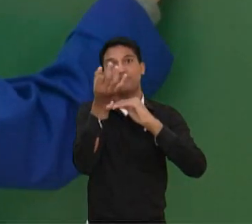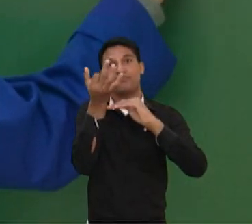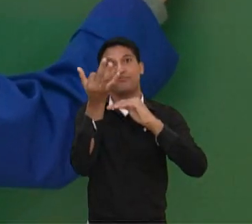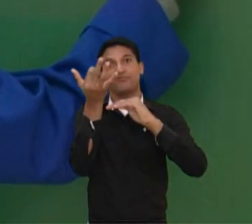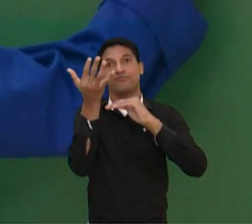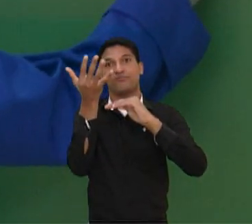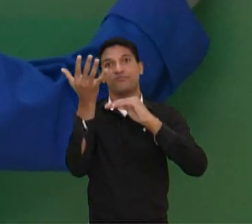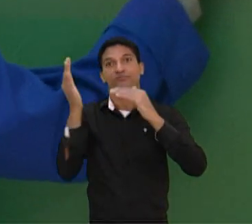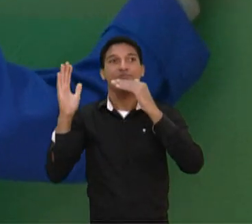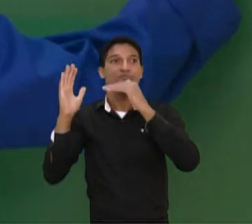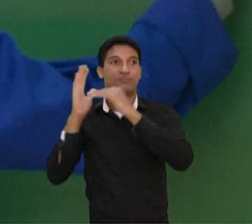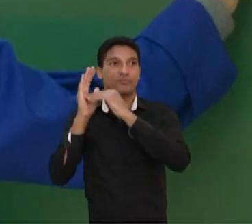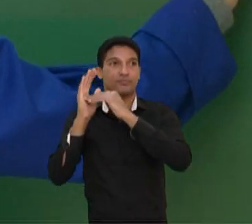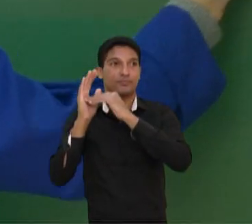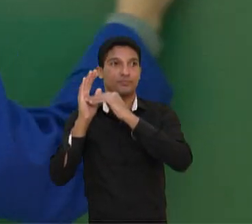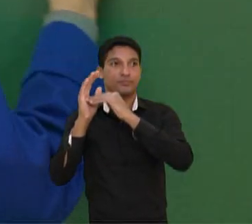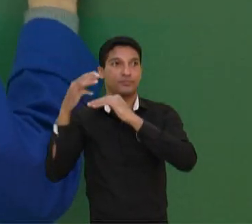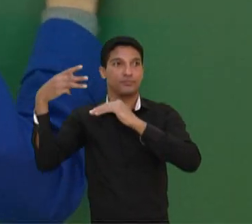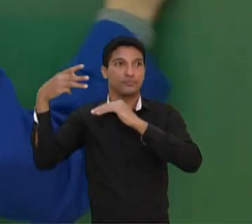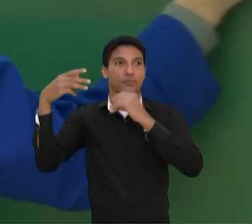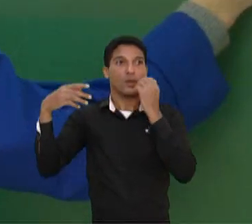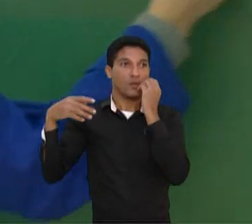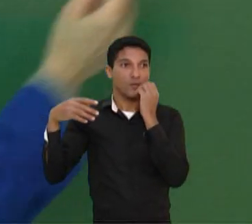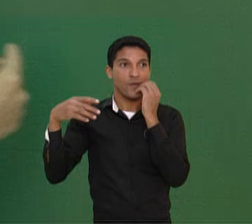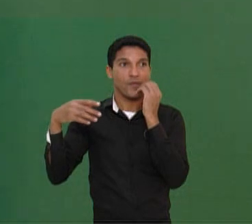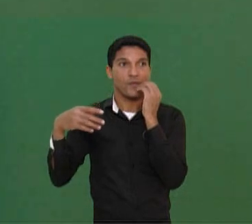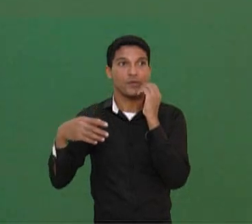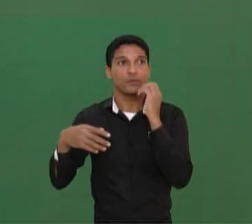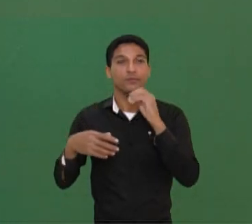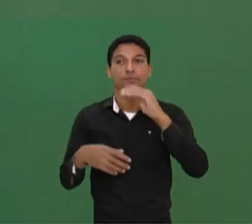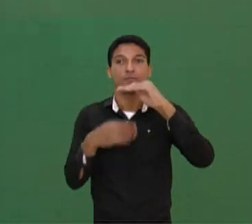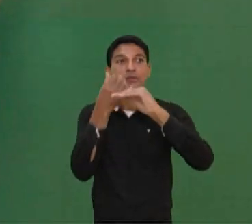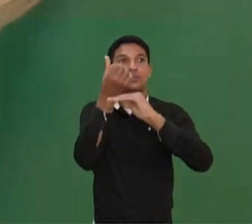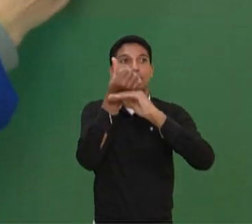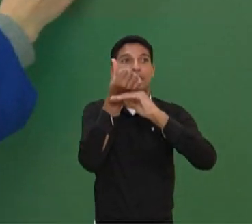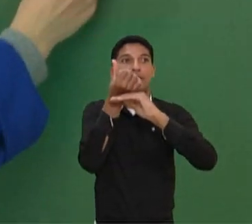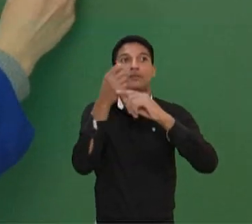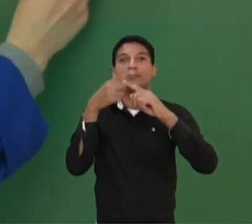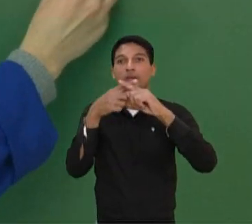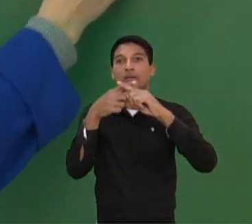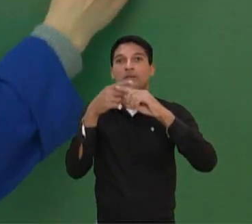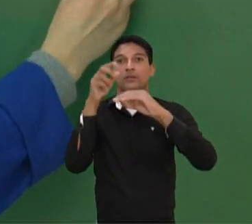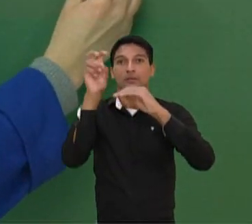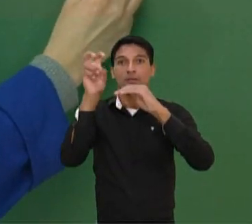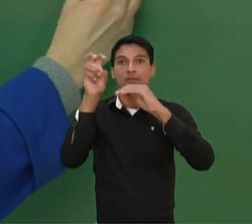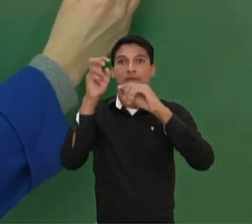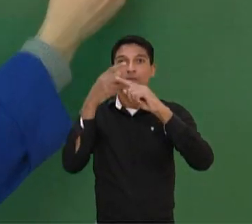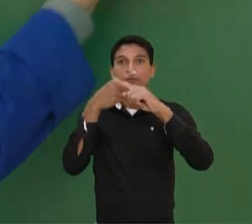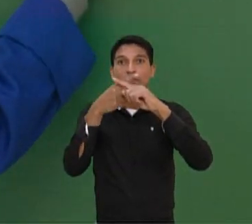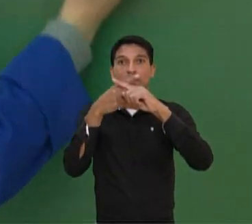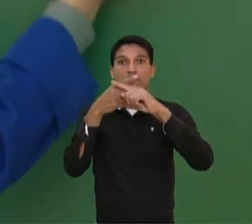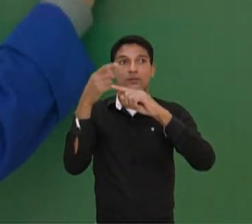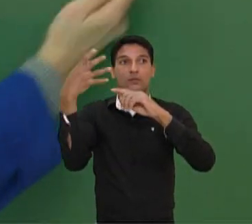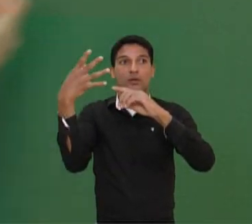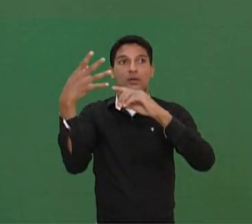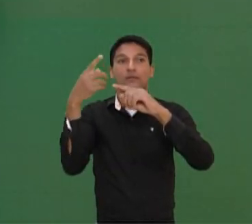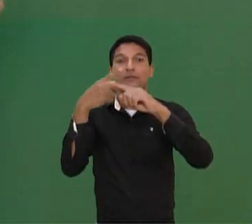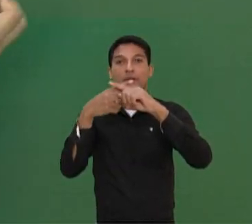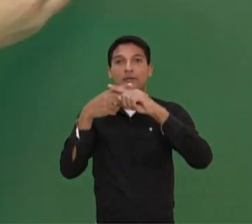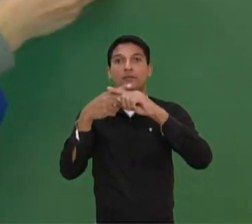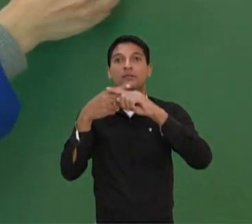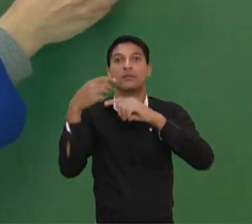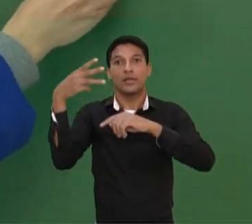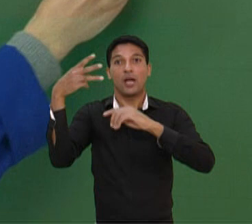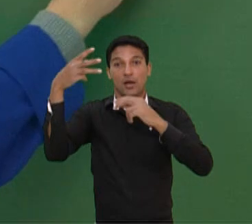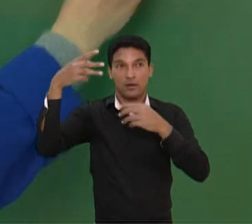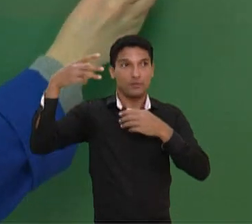5 vezes 4 vezes 3 fatorial. E aqui vai ficar 2 fatorial, ou esse 2 eu posso